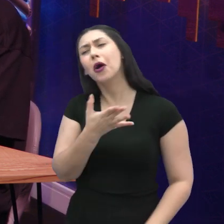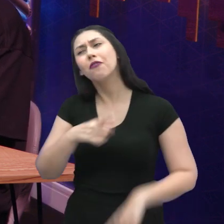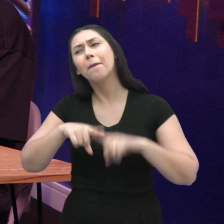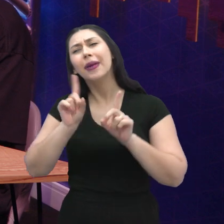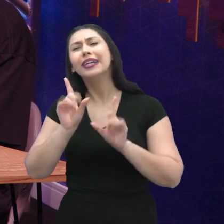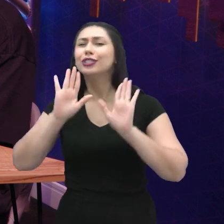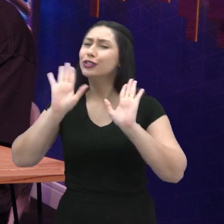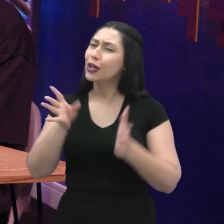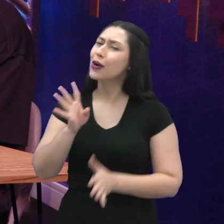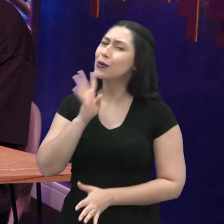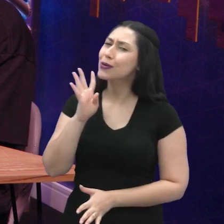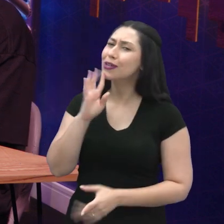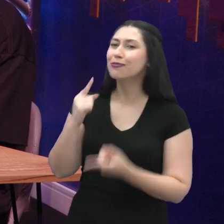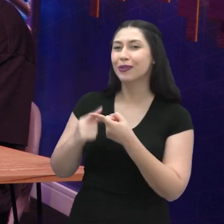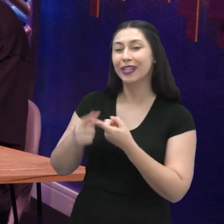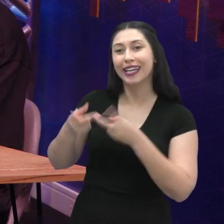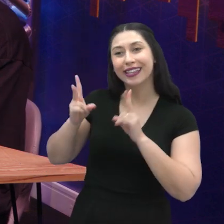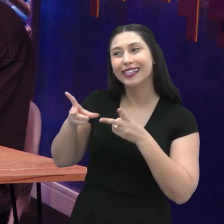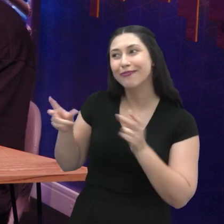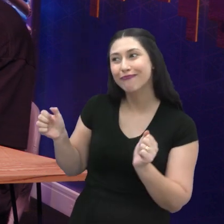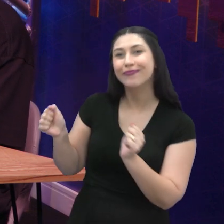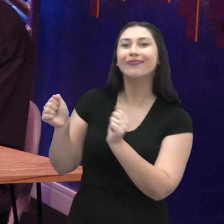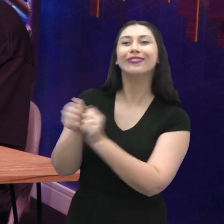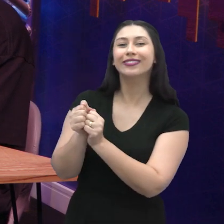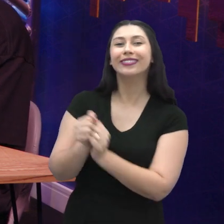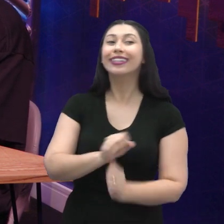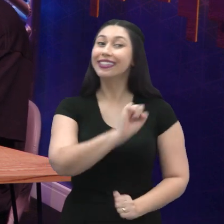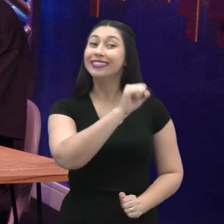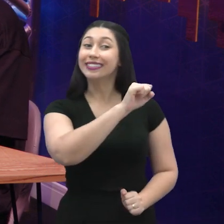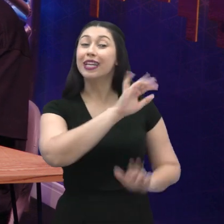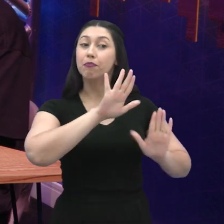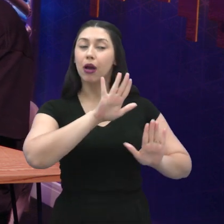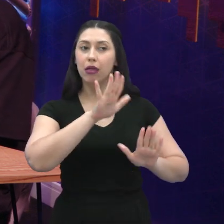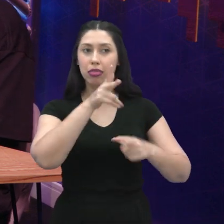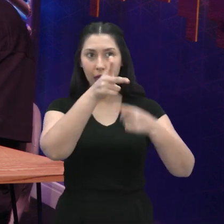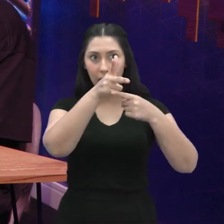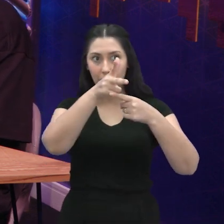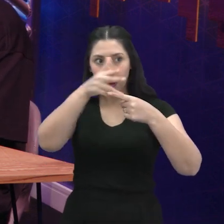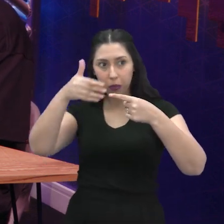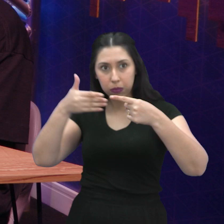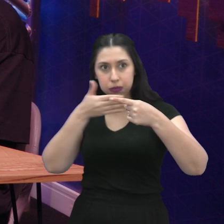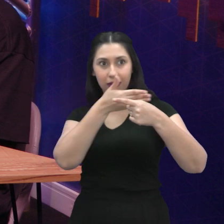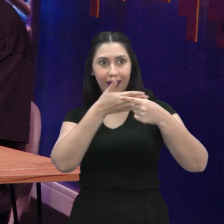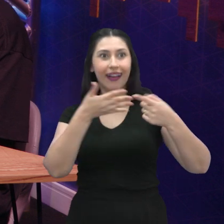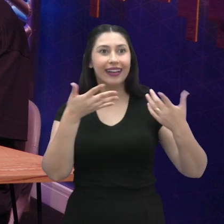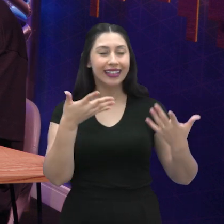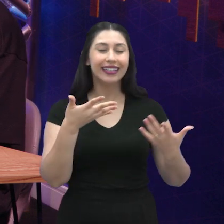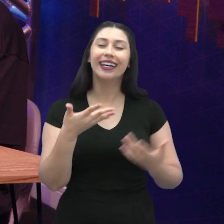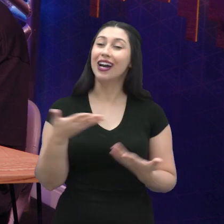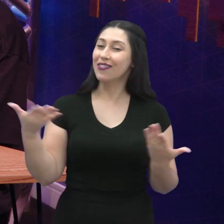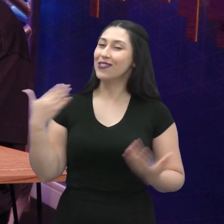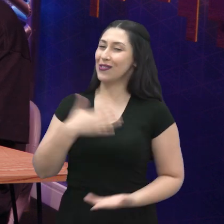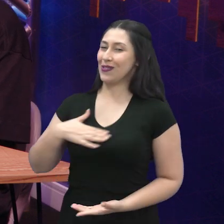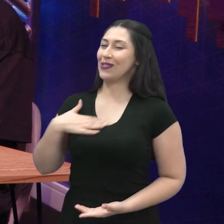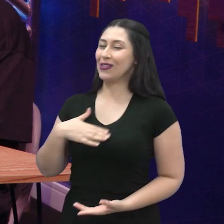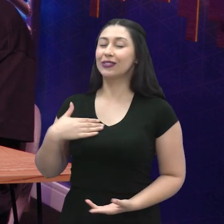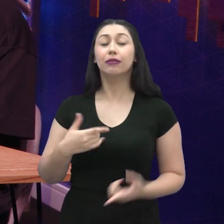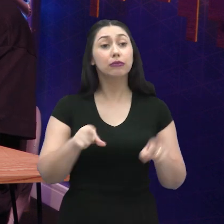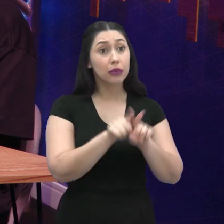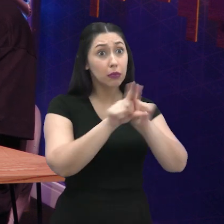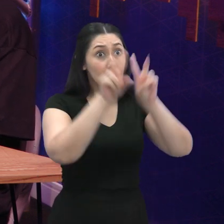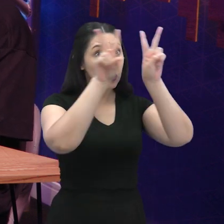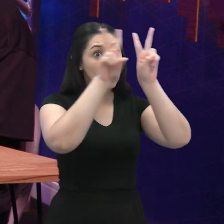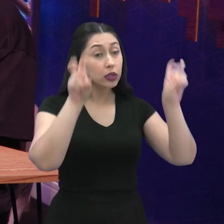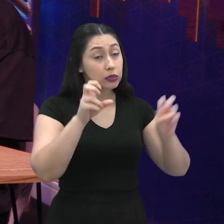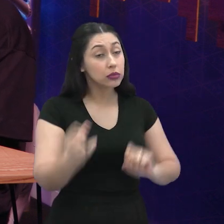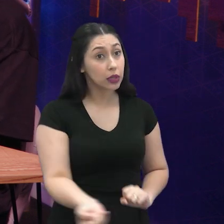nova, mas nem tanto, né? Tô sempre aqui, só que do outro lado. Exatamente, né? Do lado de lá das câmeras. Mas vai ser delicioso. Vai ser muito bom e é um tema muito importante